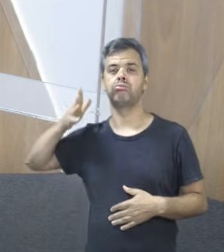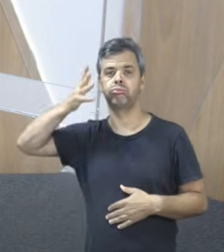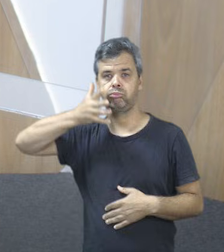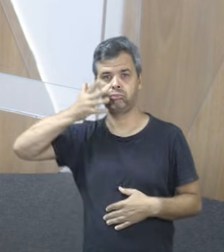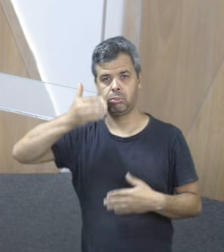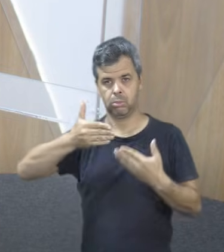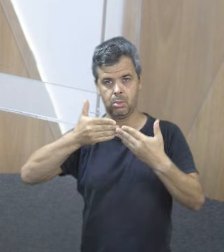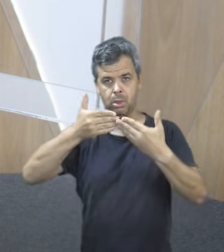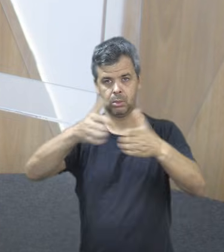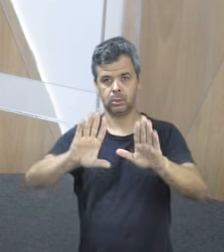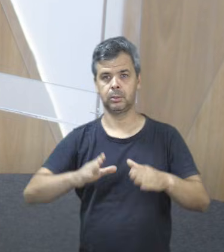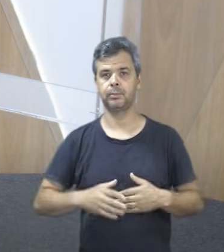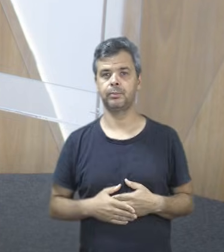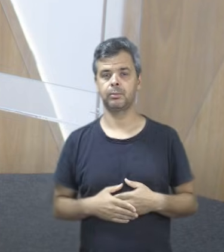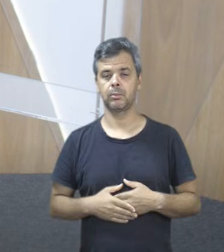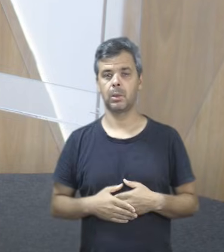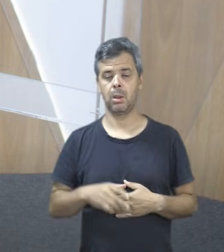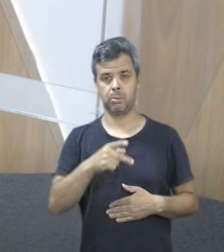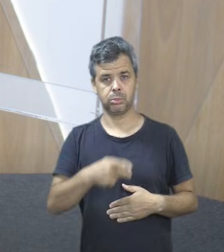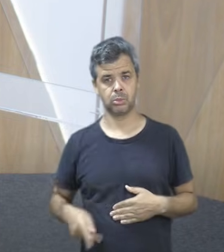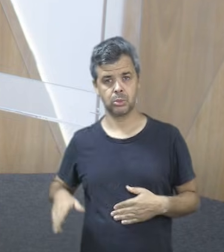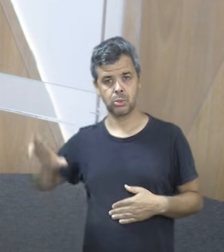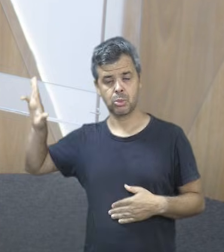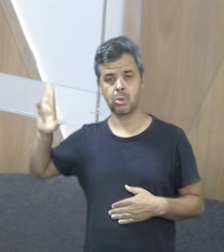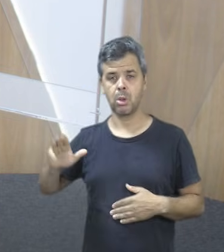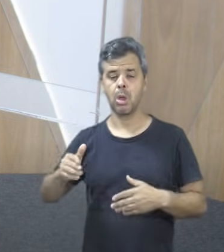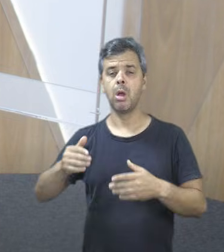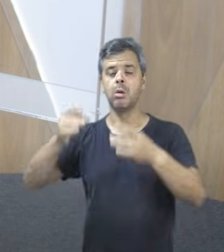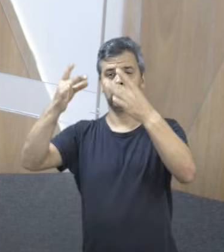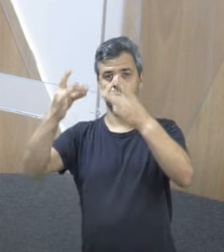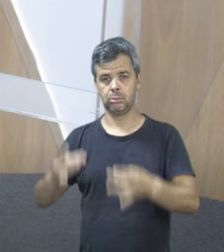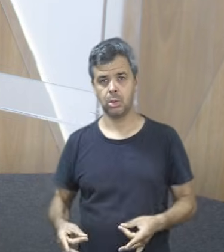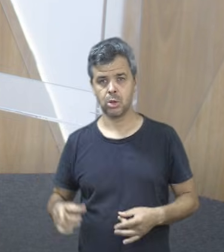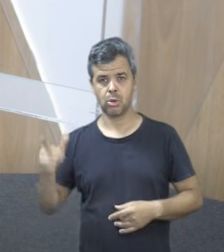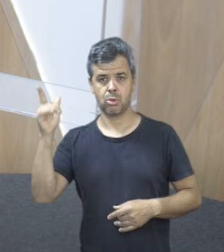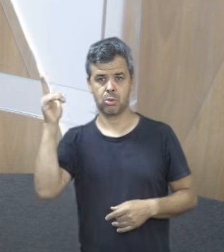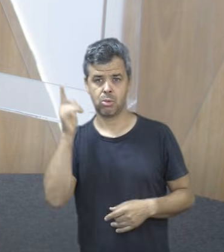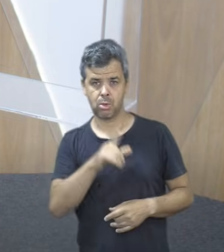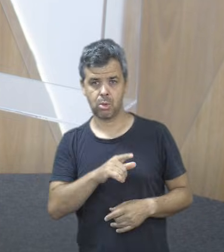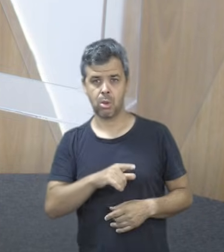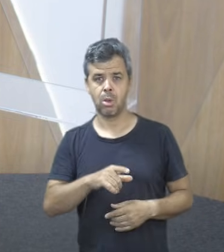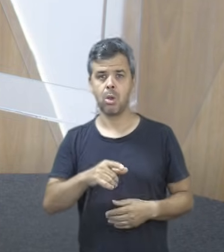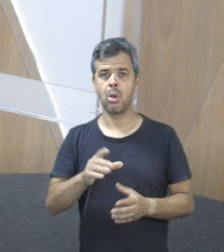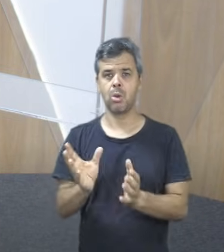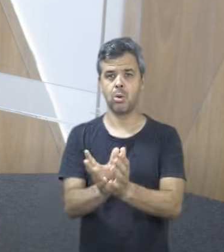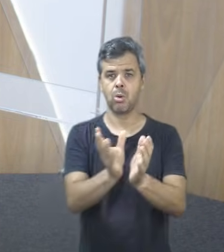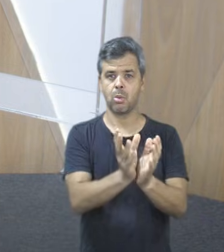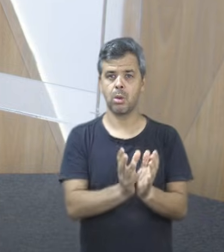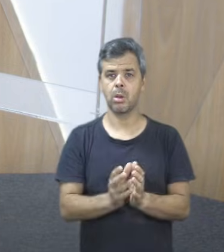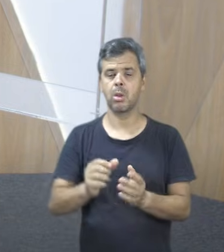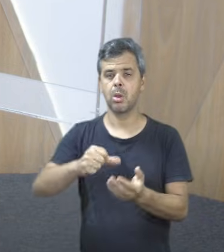de abertura. O presidente também detalhou os feitos conquistados durante a Cúpula de Belém.